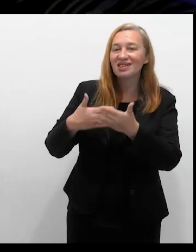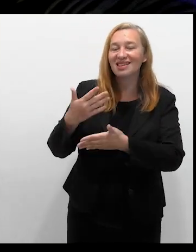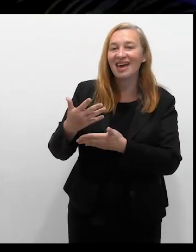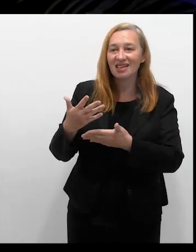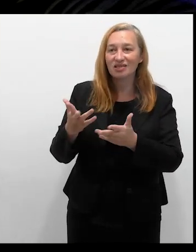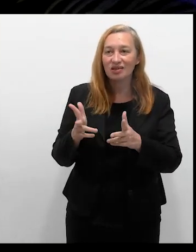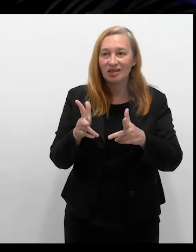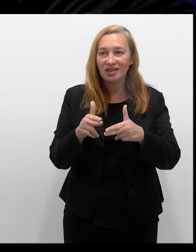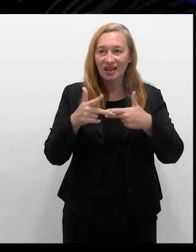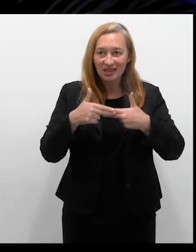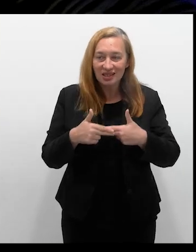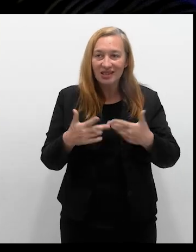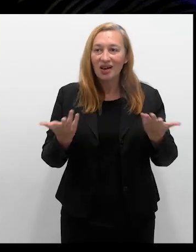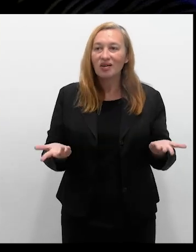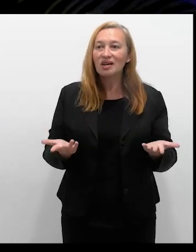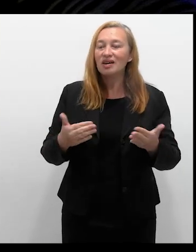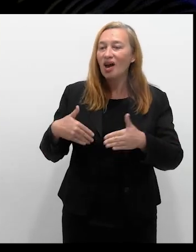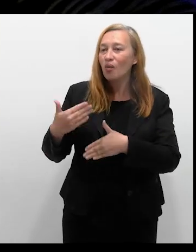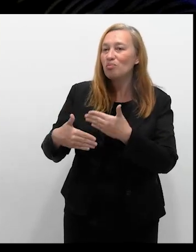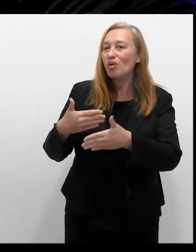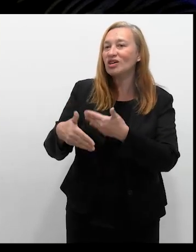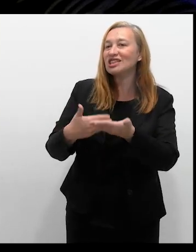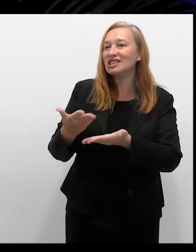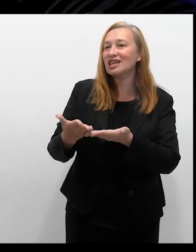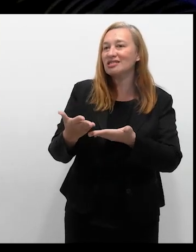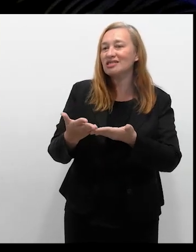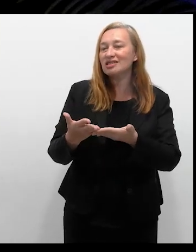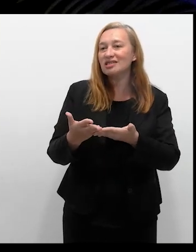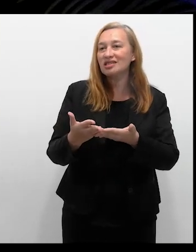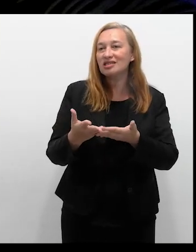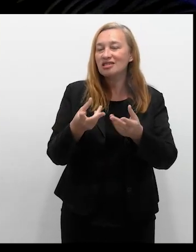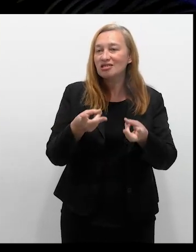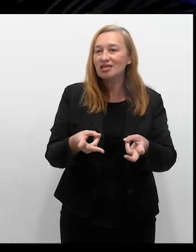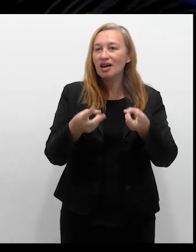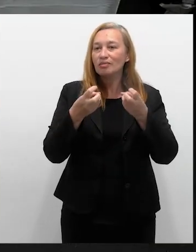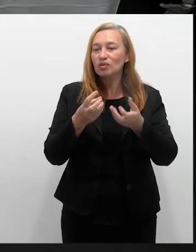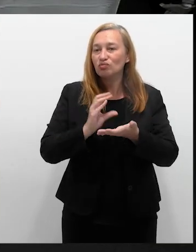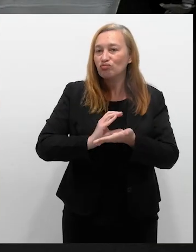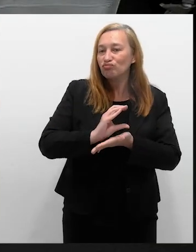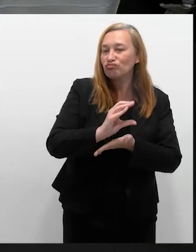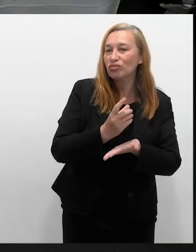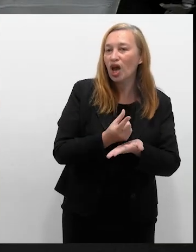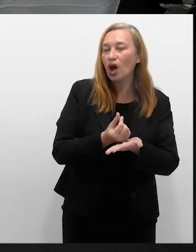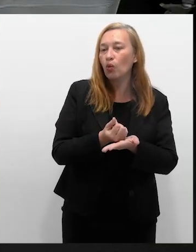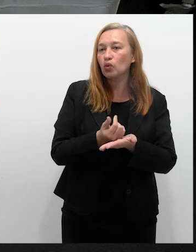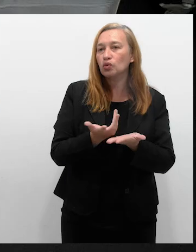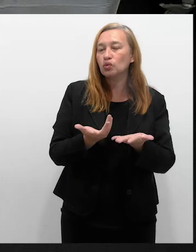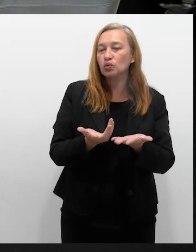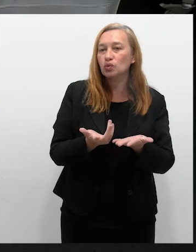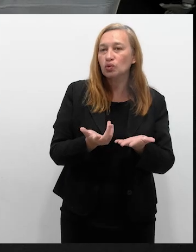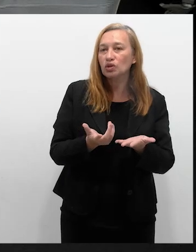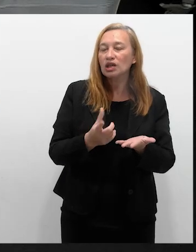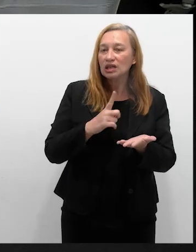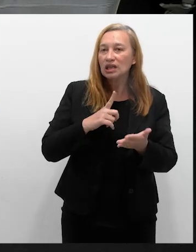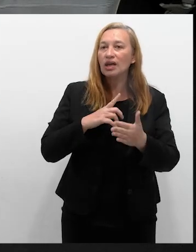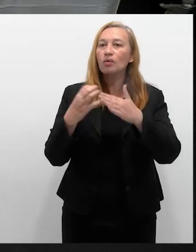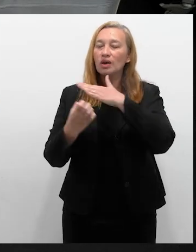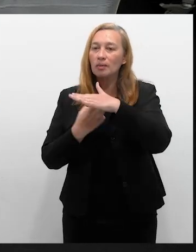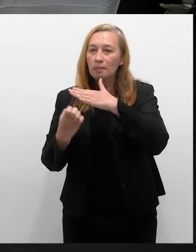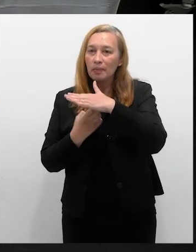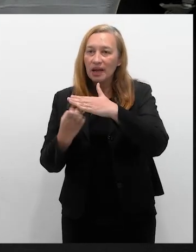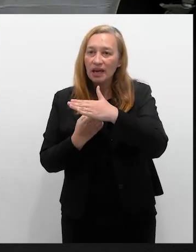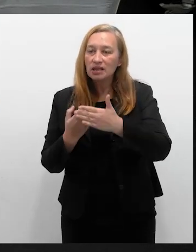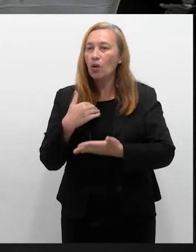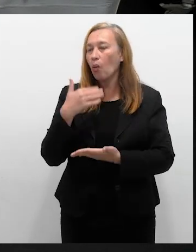de edição. Então tem realmente uma responsabilidade. E Ana, assim. como é que é o processo de captação de recursos? Porque eu